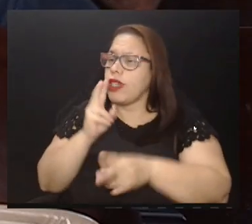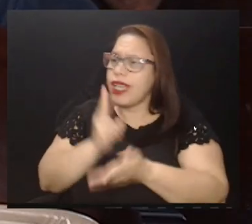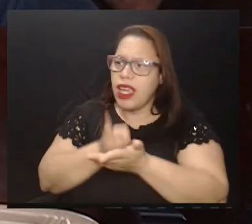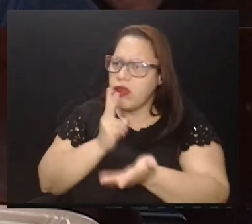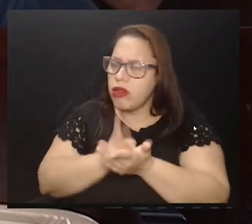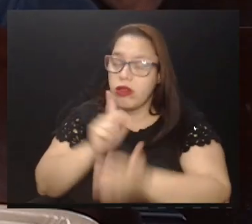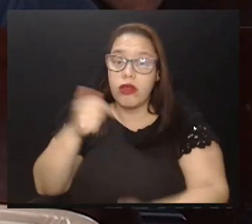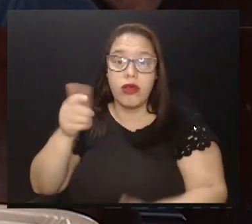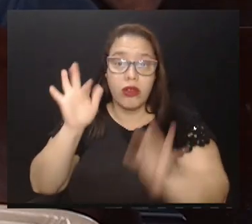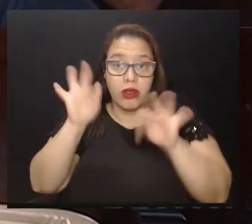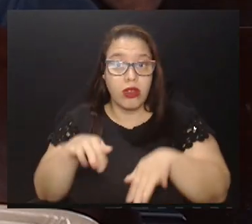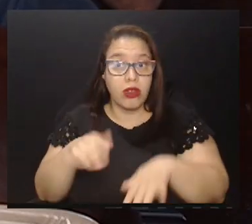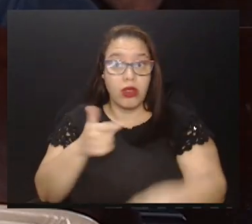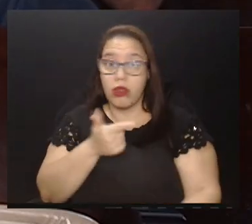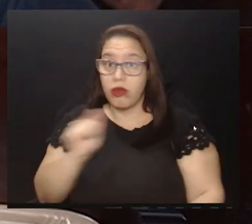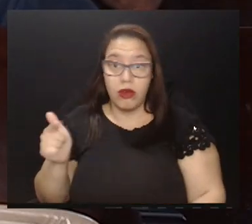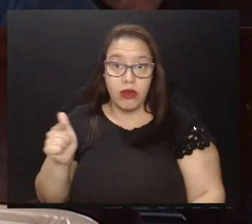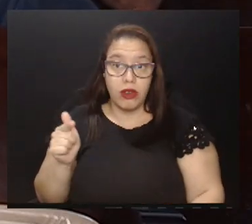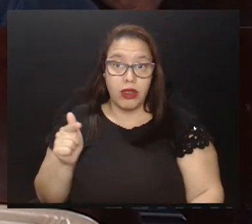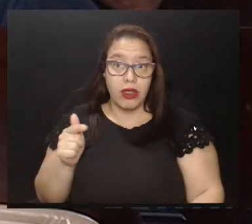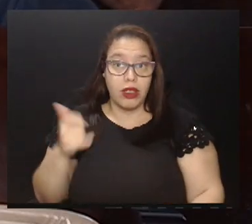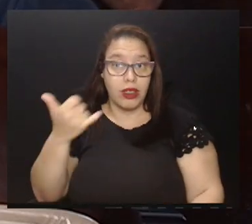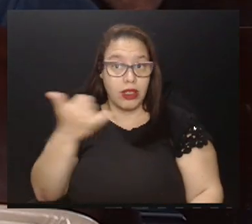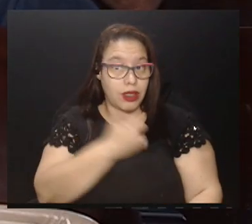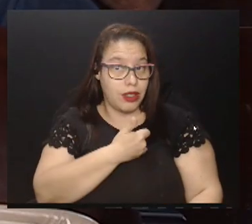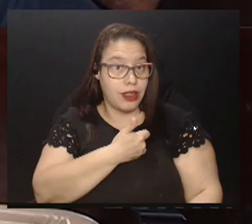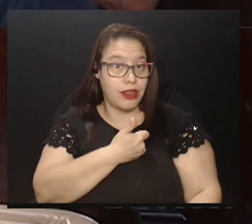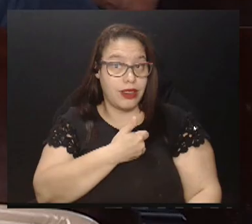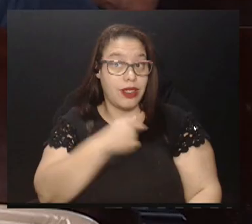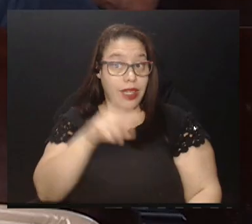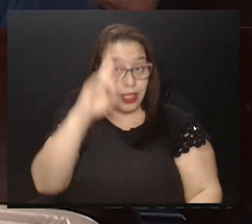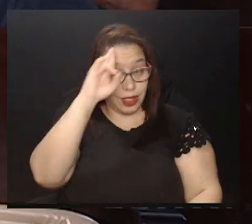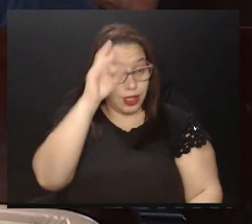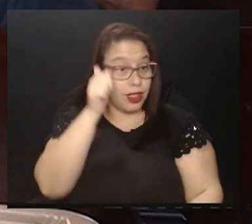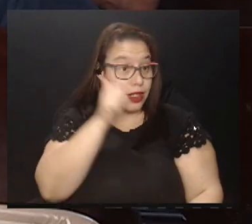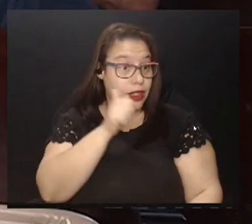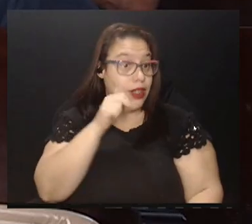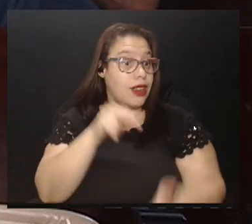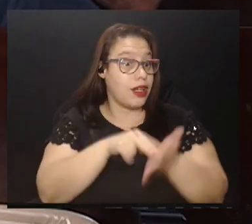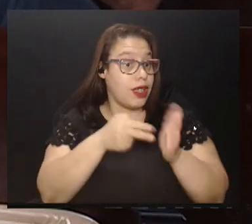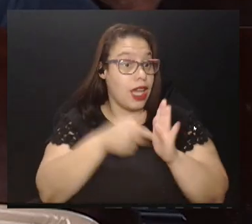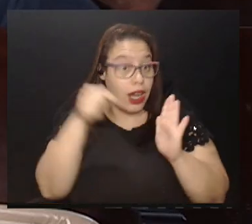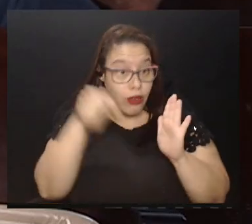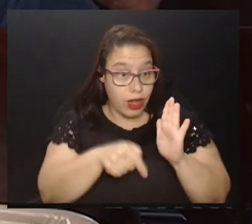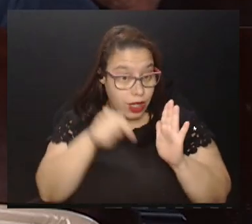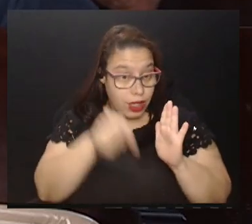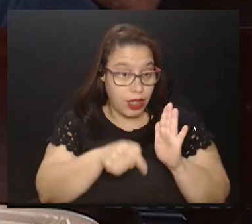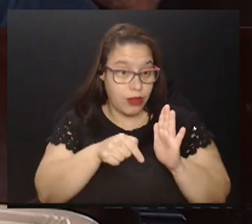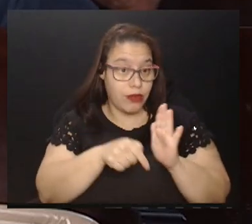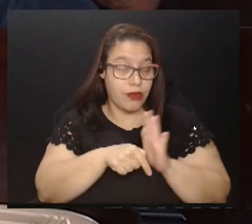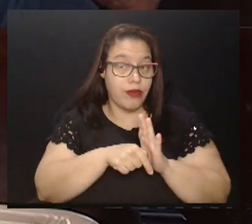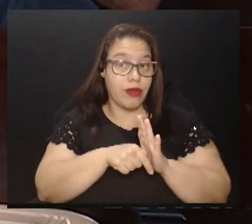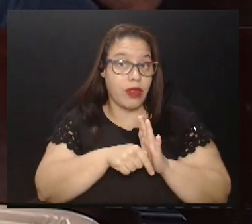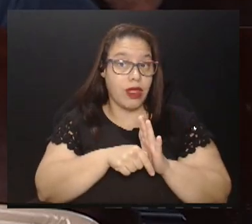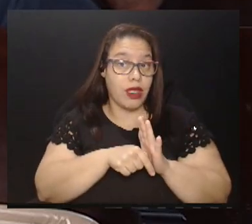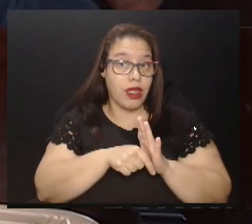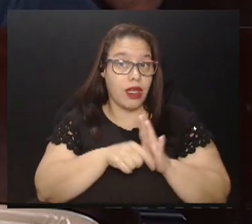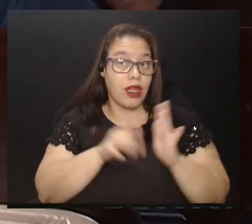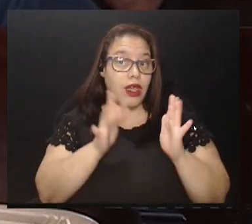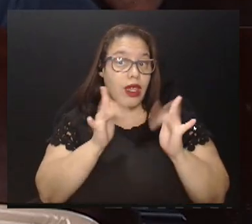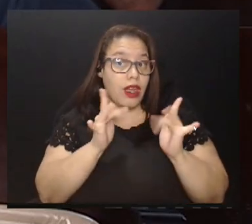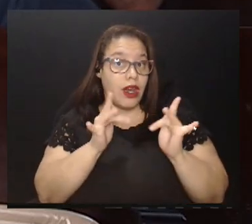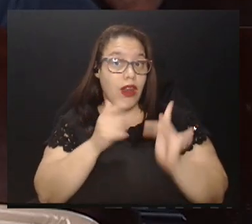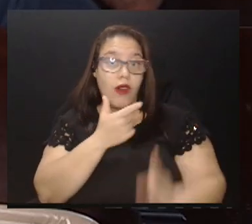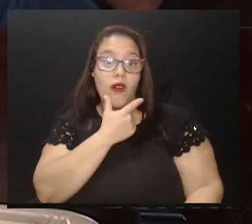lá. Aí ele falou assim para mim, não, essa senhora é o seguinte, ela vem aqui, né, para namorar os meninos. Ela vem